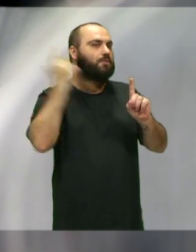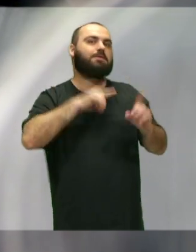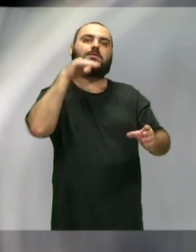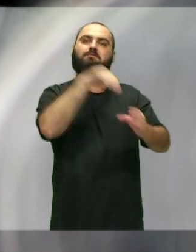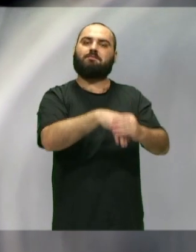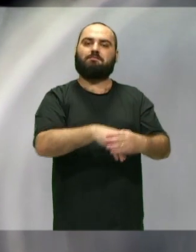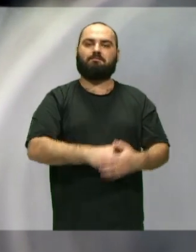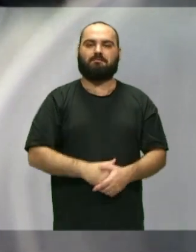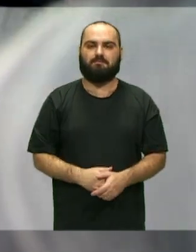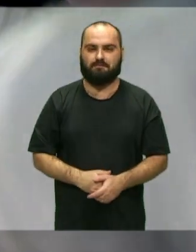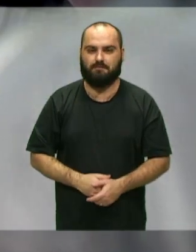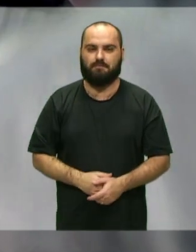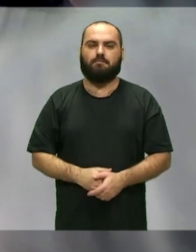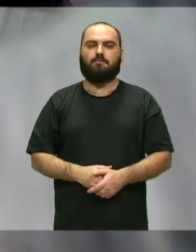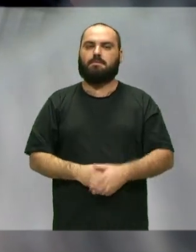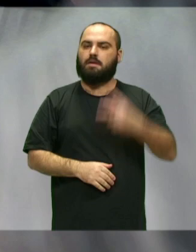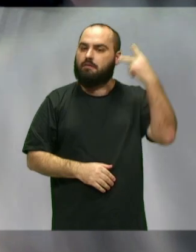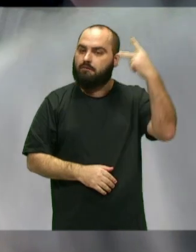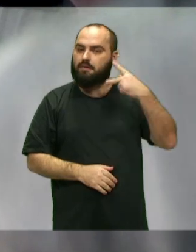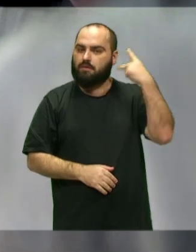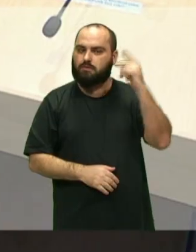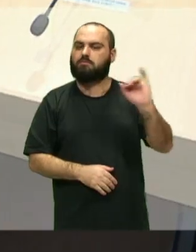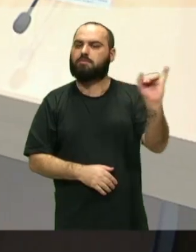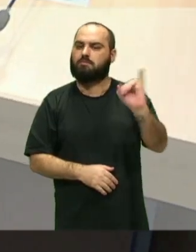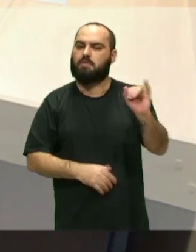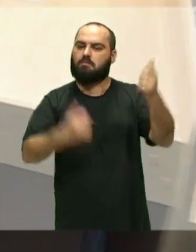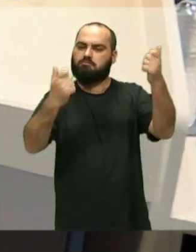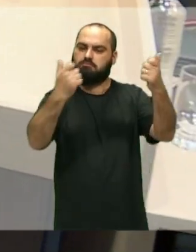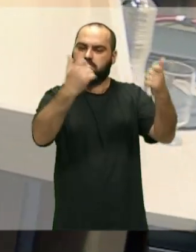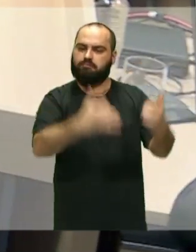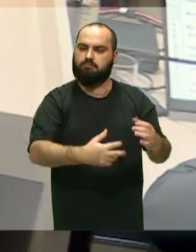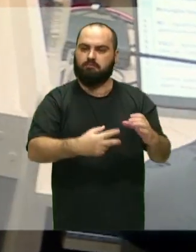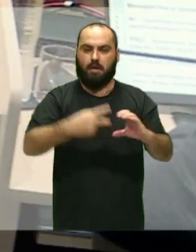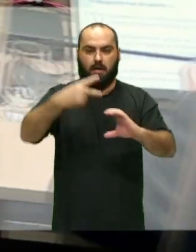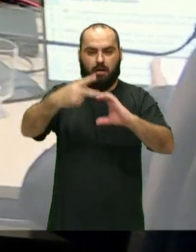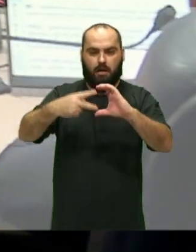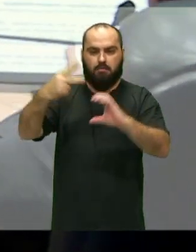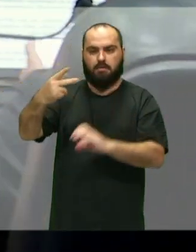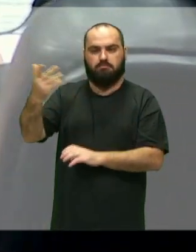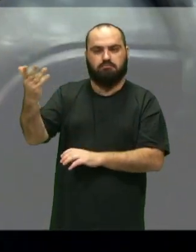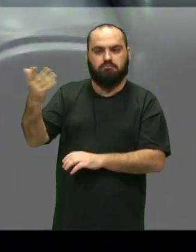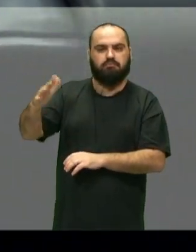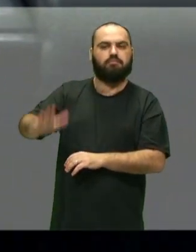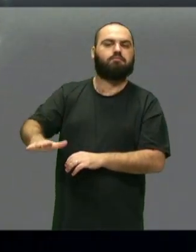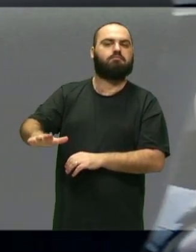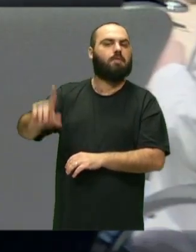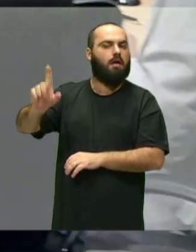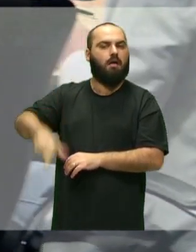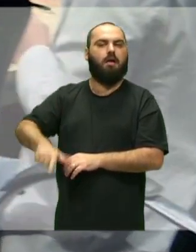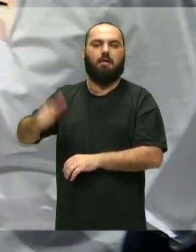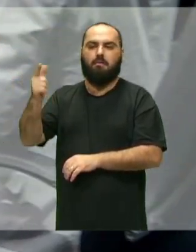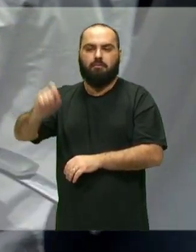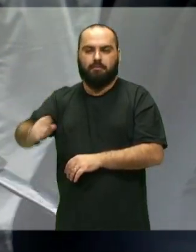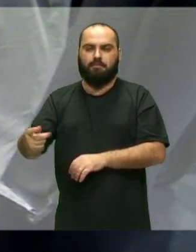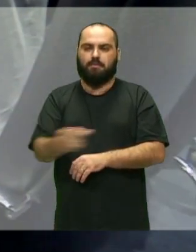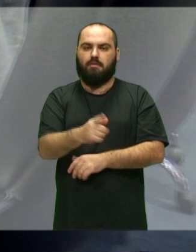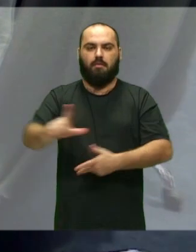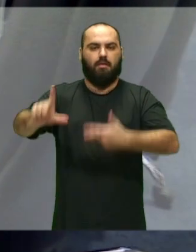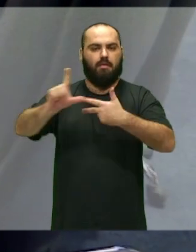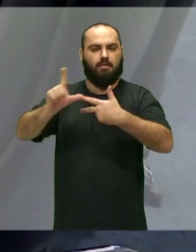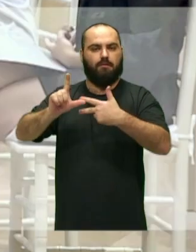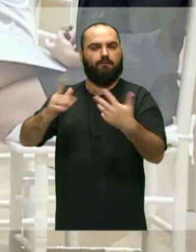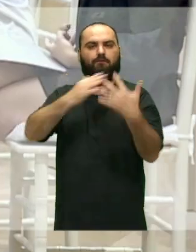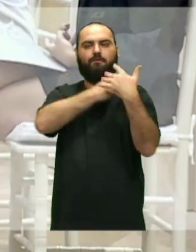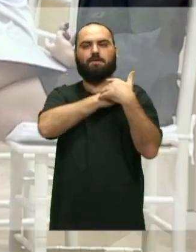conforme destacaram os parlamentares de Itajaí o projeto Câmara Mirim é mais uma oportunidade de o legislativo cumprir sua função